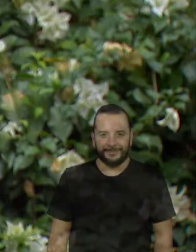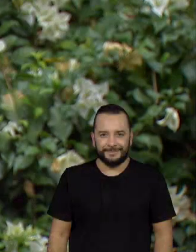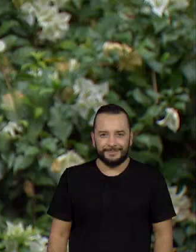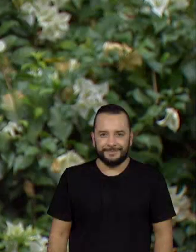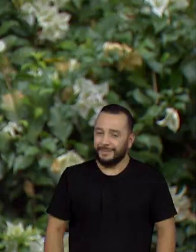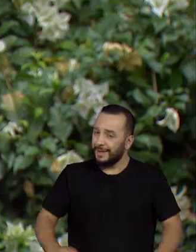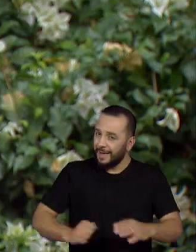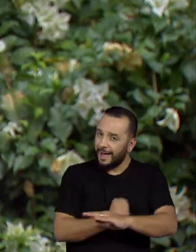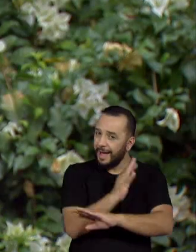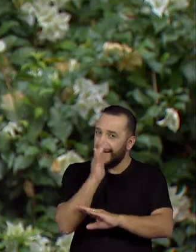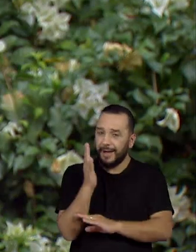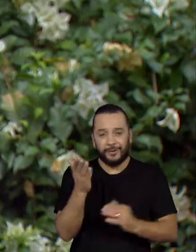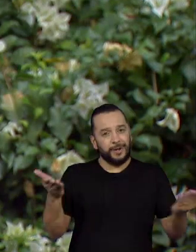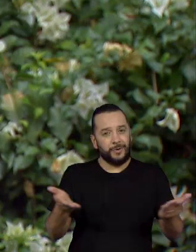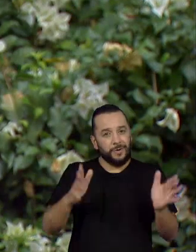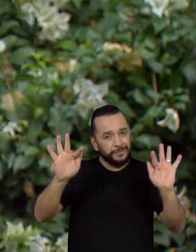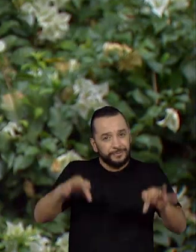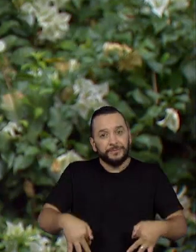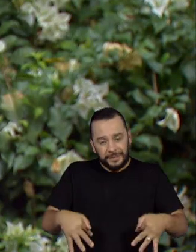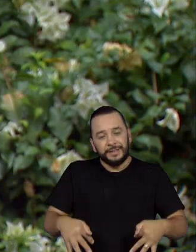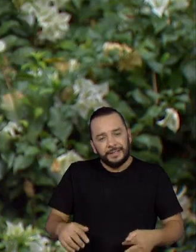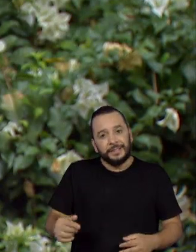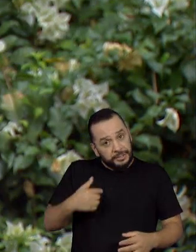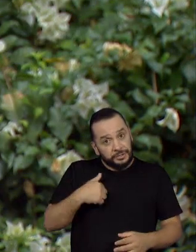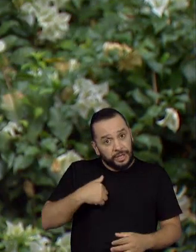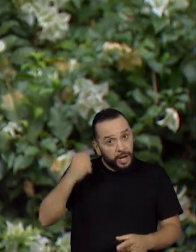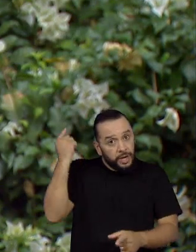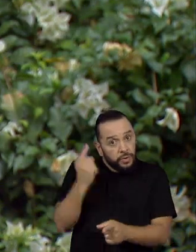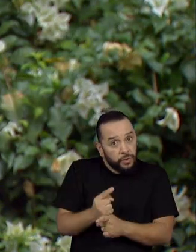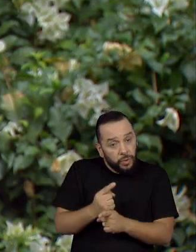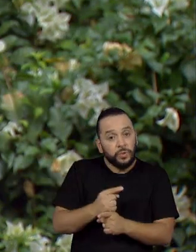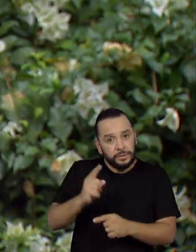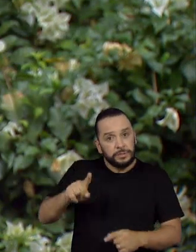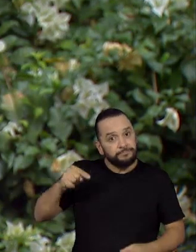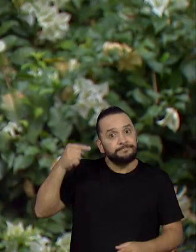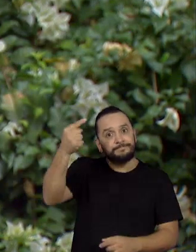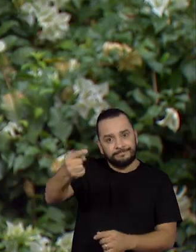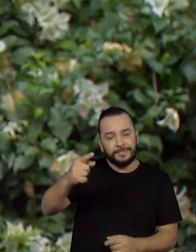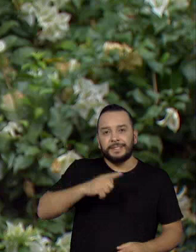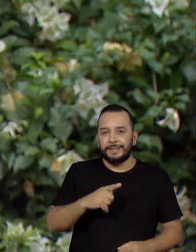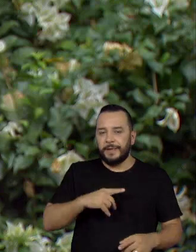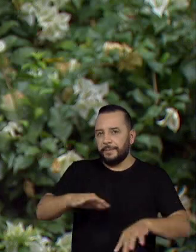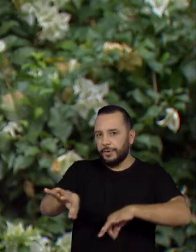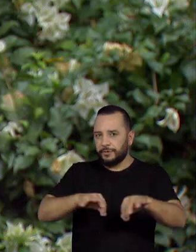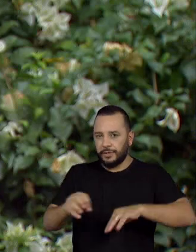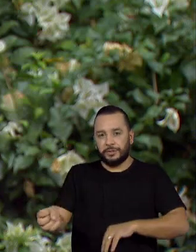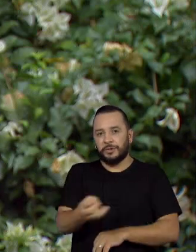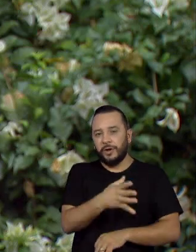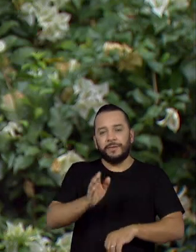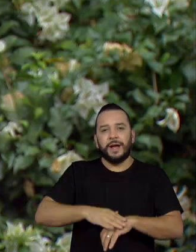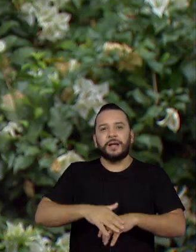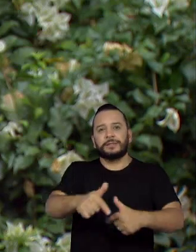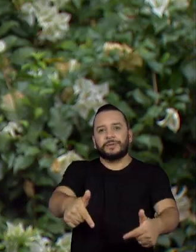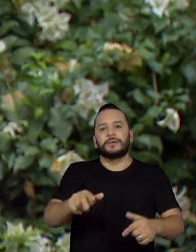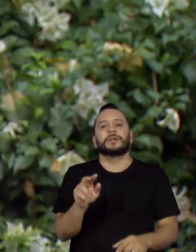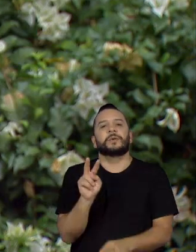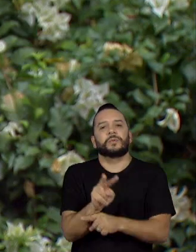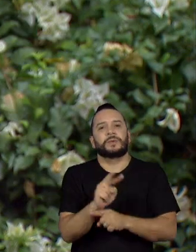Repórter Eco fica hoje por aqui. A gente se encontra no próximo programa com novos projetos e ações em